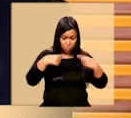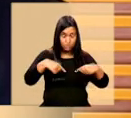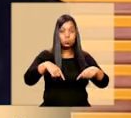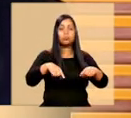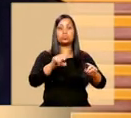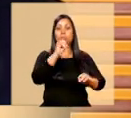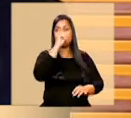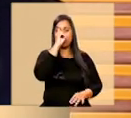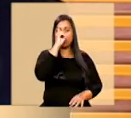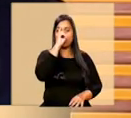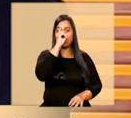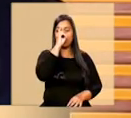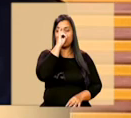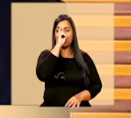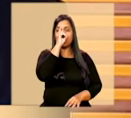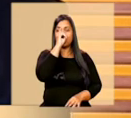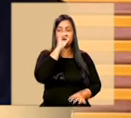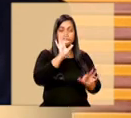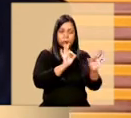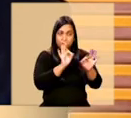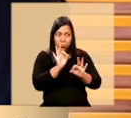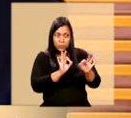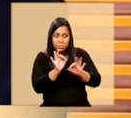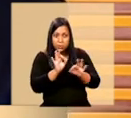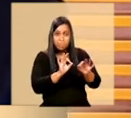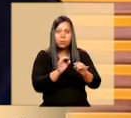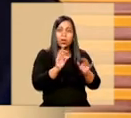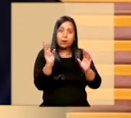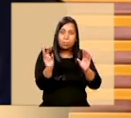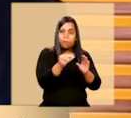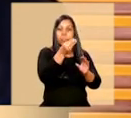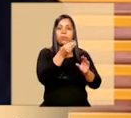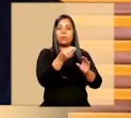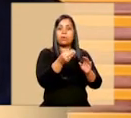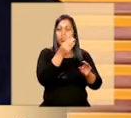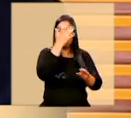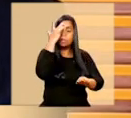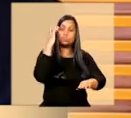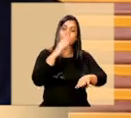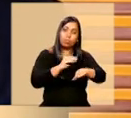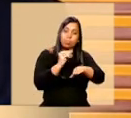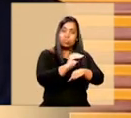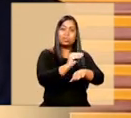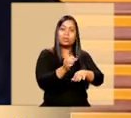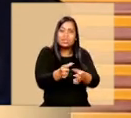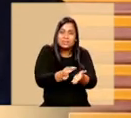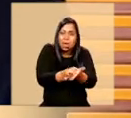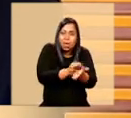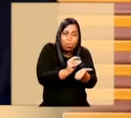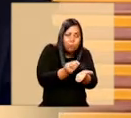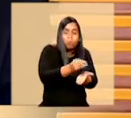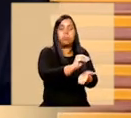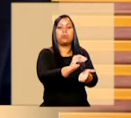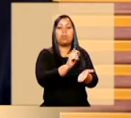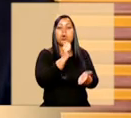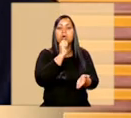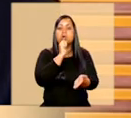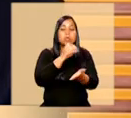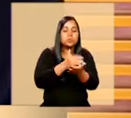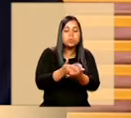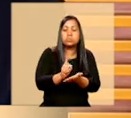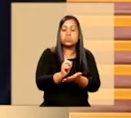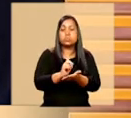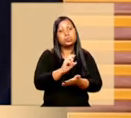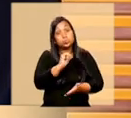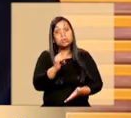endotélio, todas as células desse porco, né? Você prepara isso e coloca a célula humana nele. Né? Mas a gente não conseguiu fazer isso ainda.